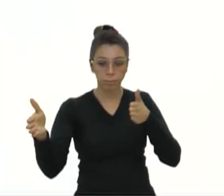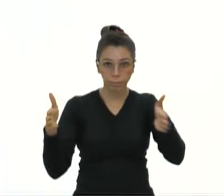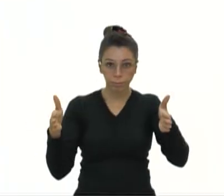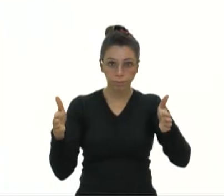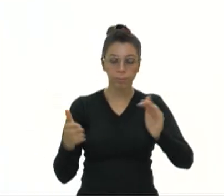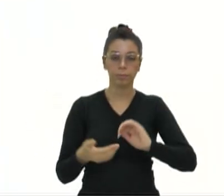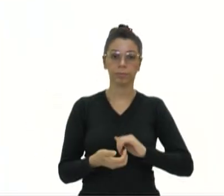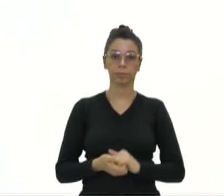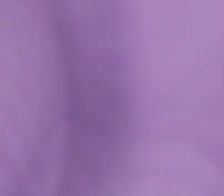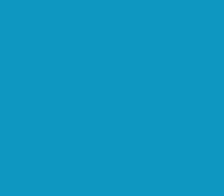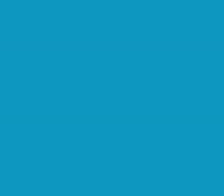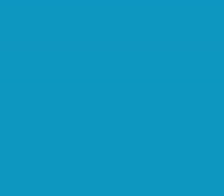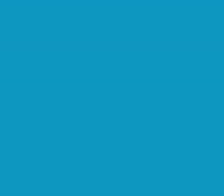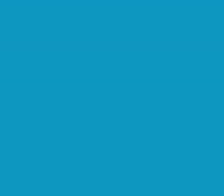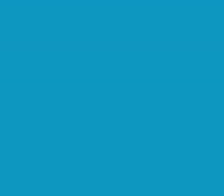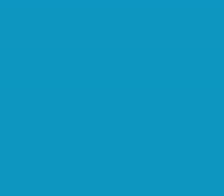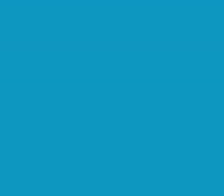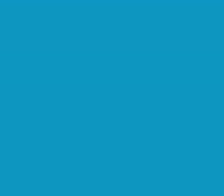período.